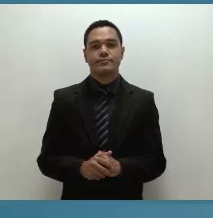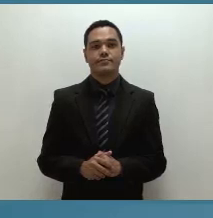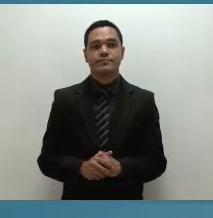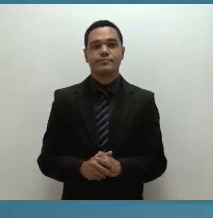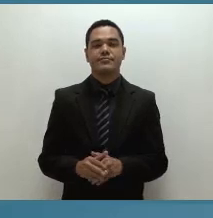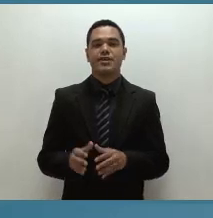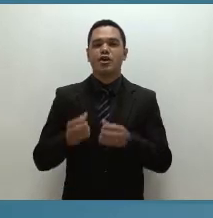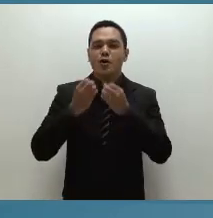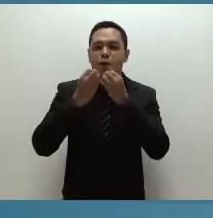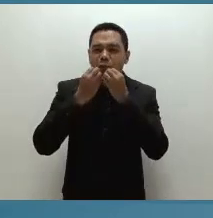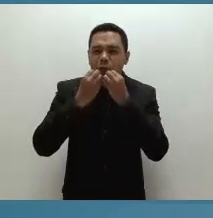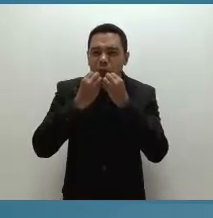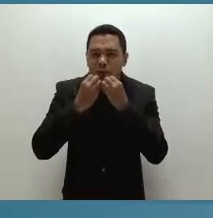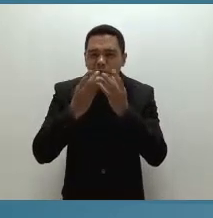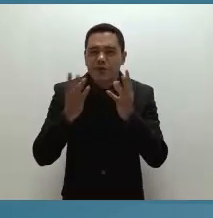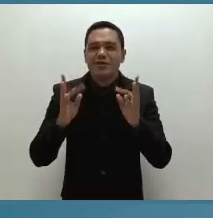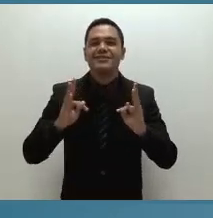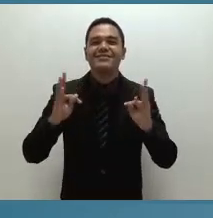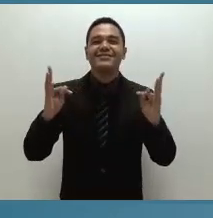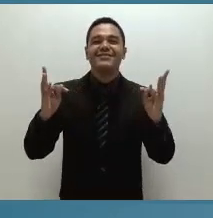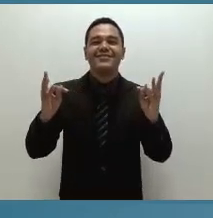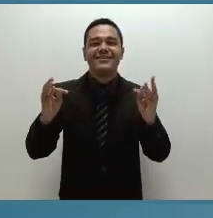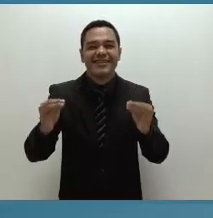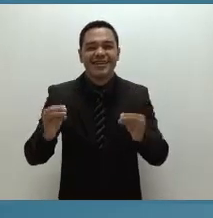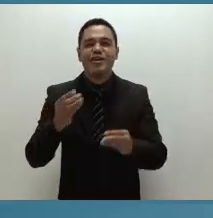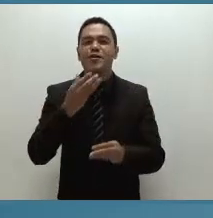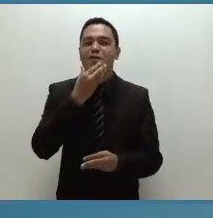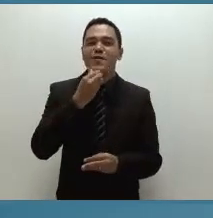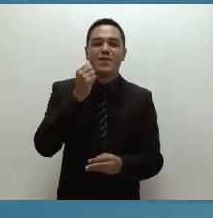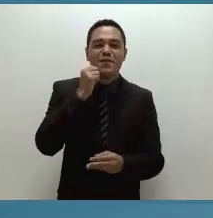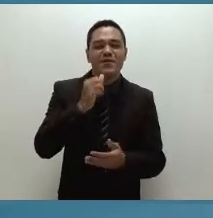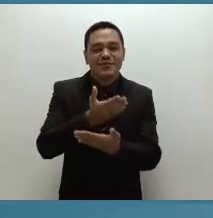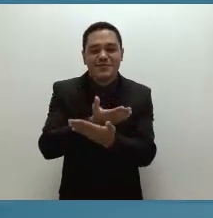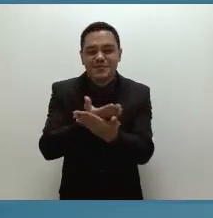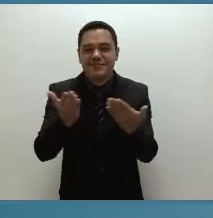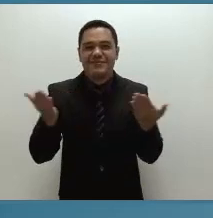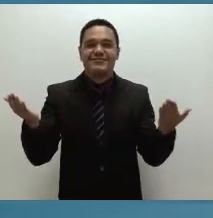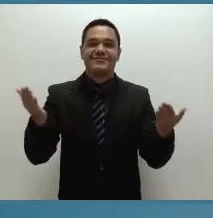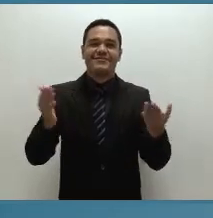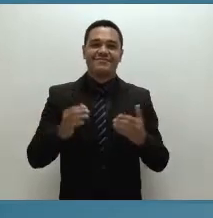Bom dia a todos, bom dia a todas.